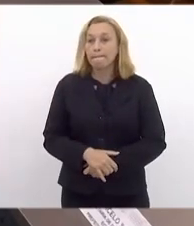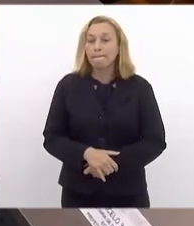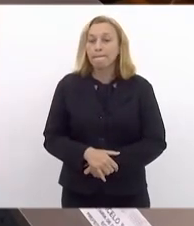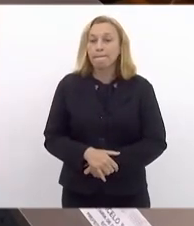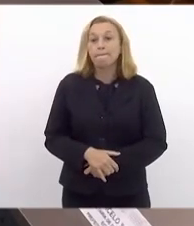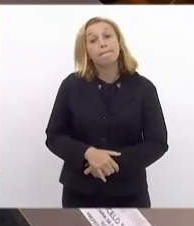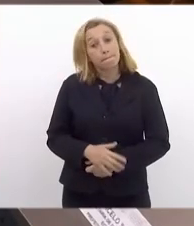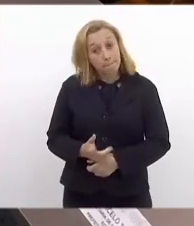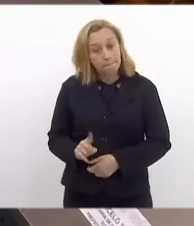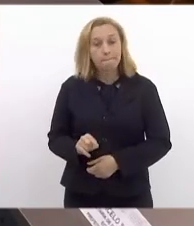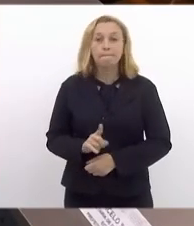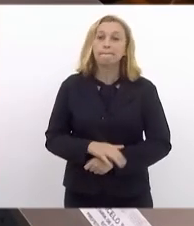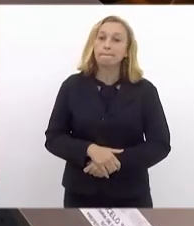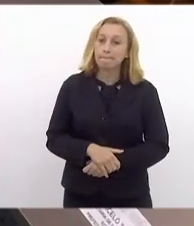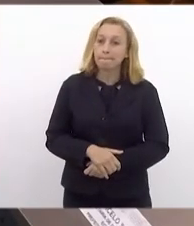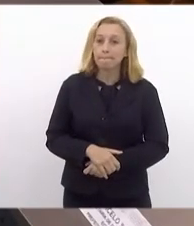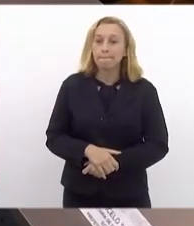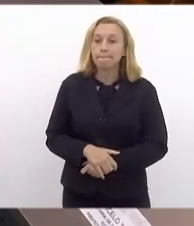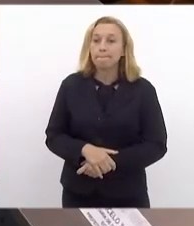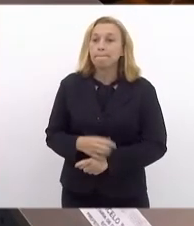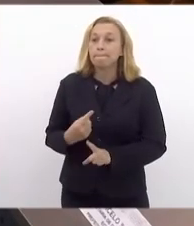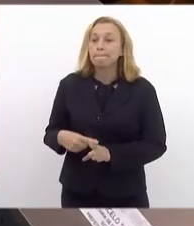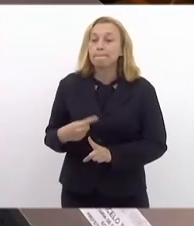pois é porque